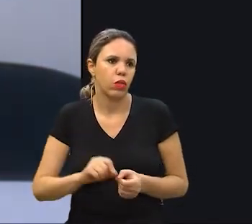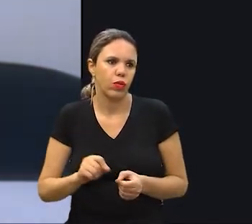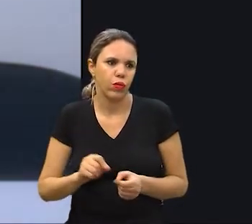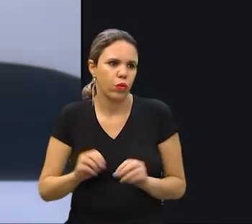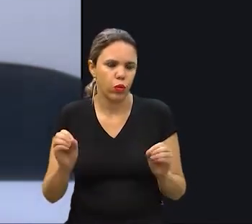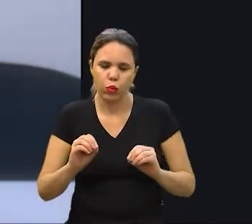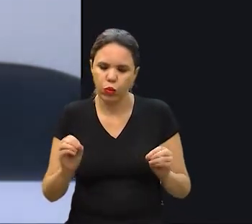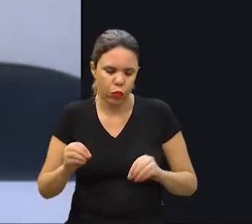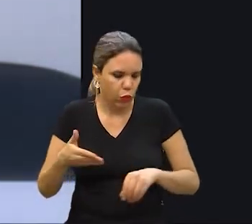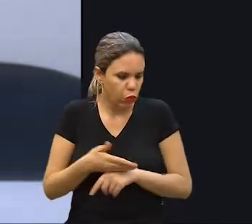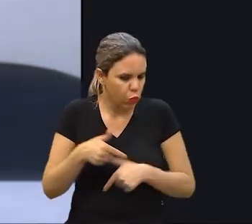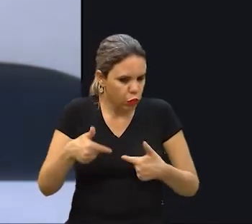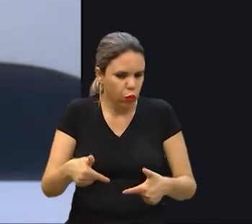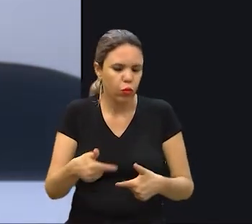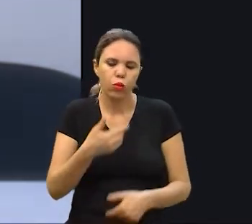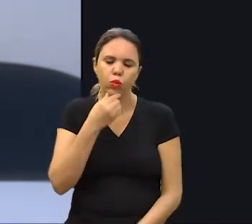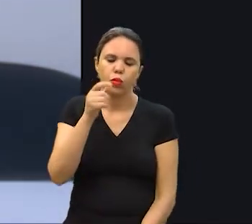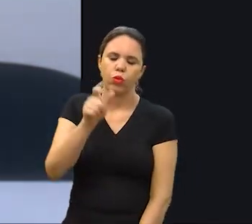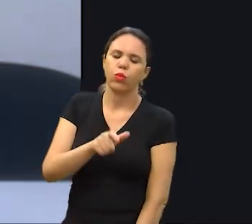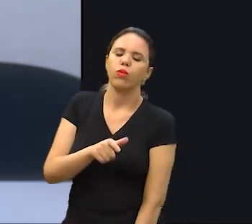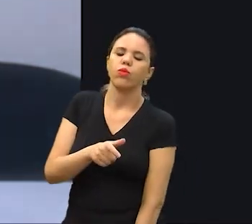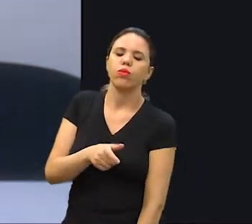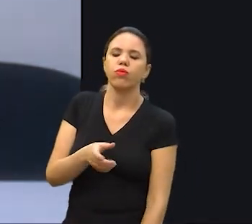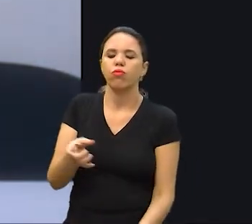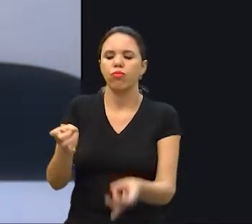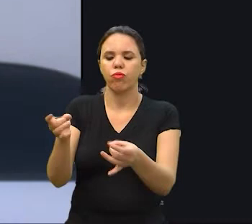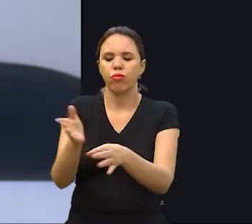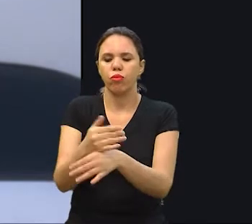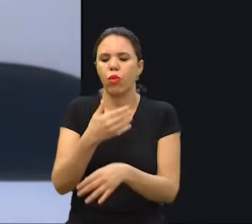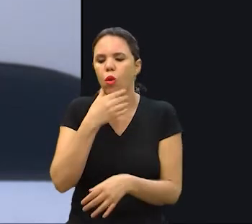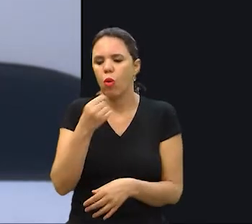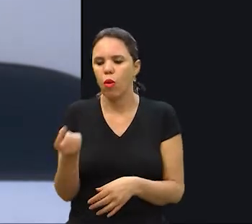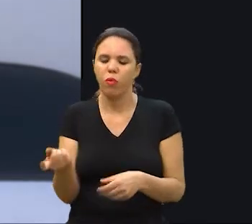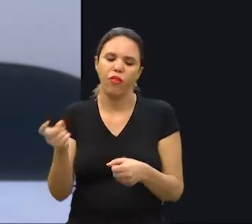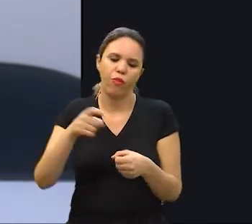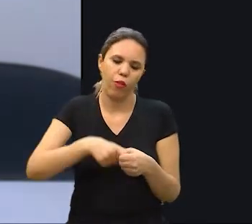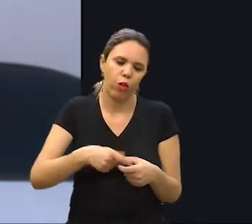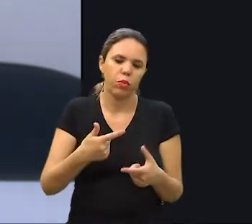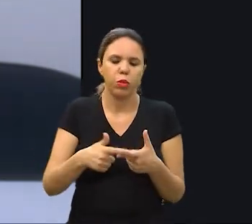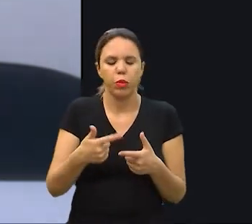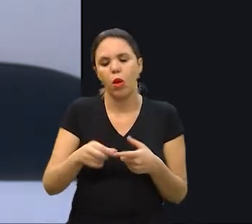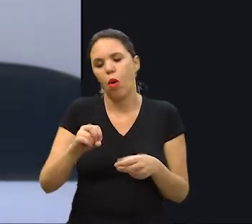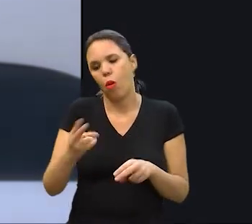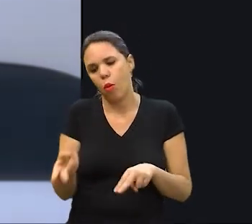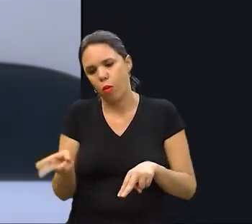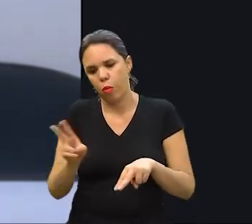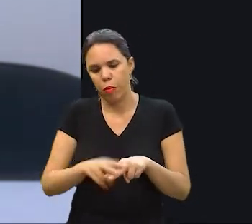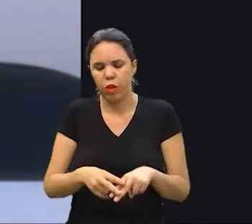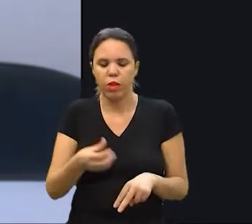se faz nenhuma intervenção com esse homem, a chance dele reincidir é de